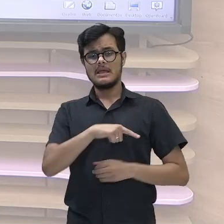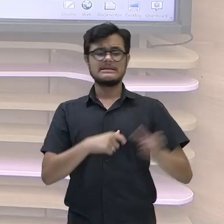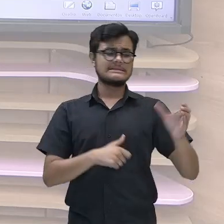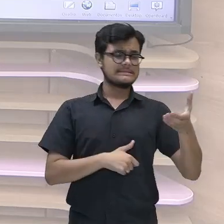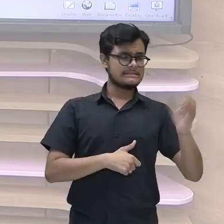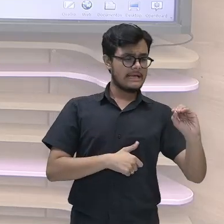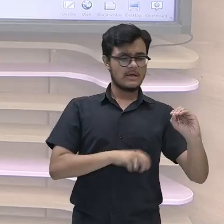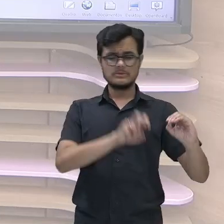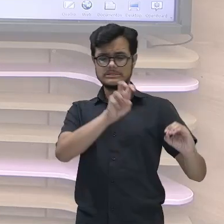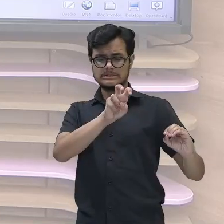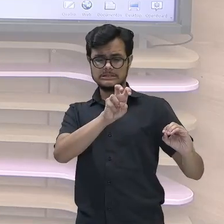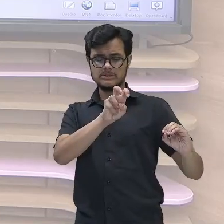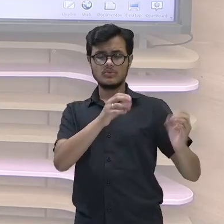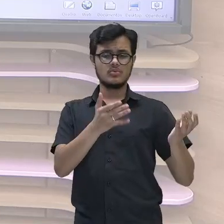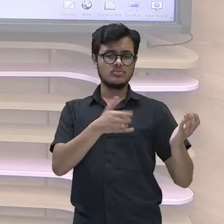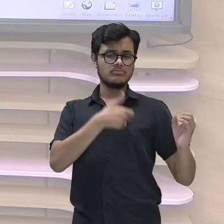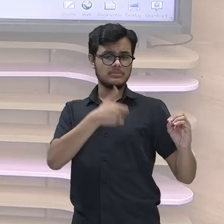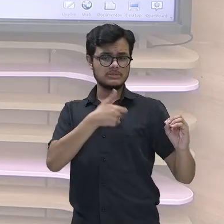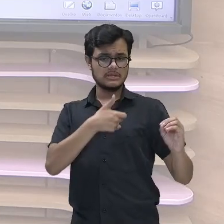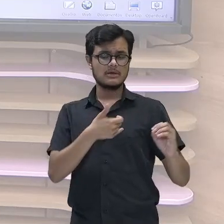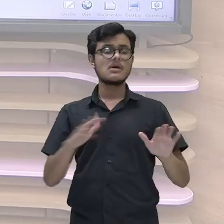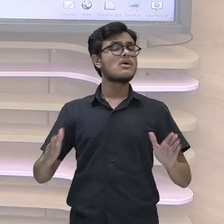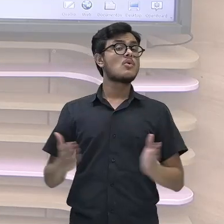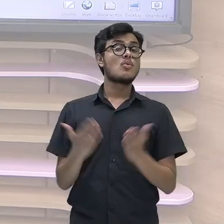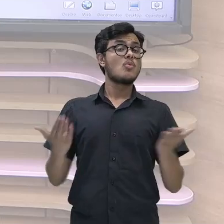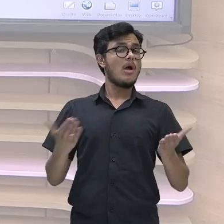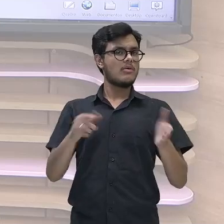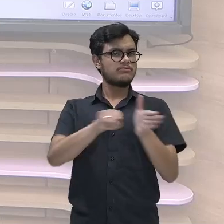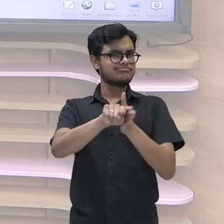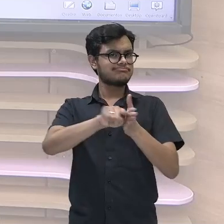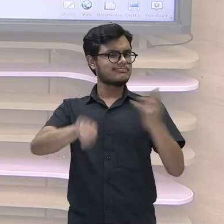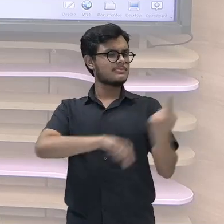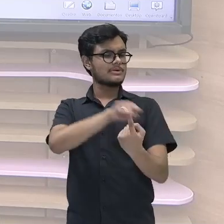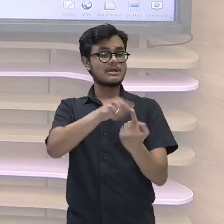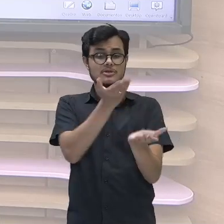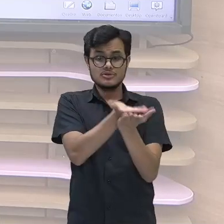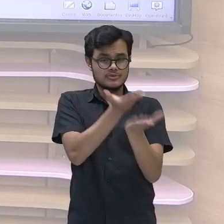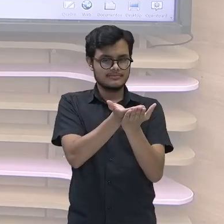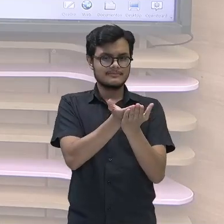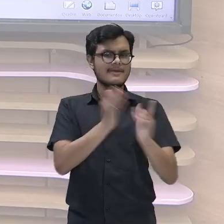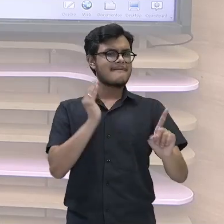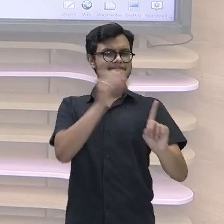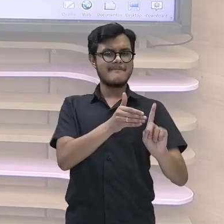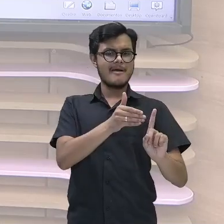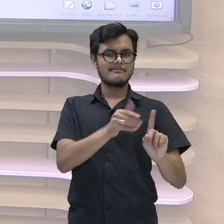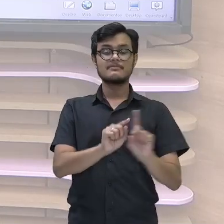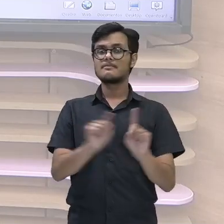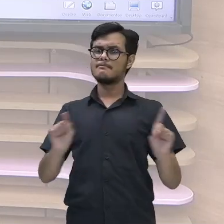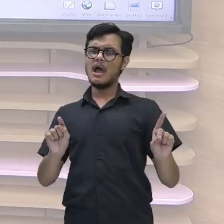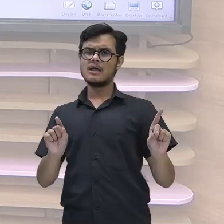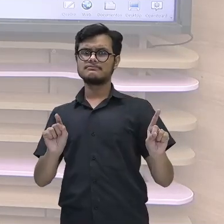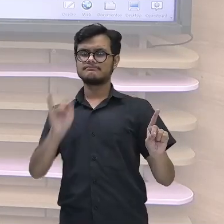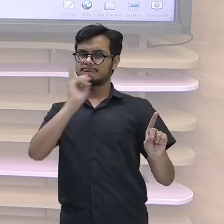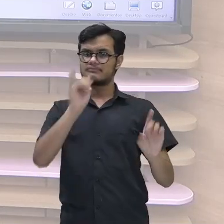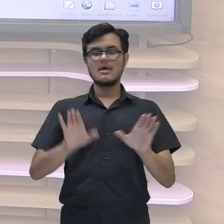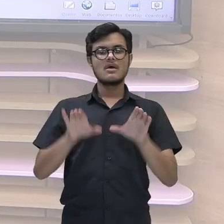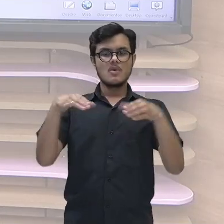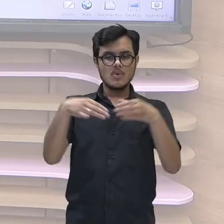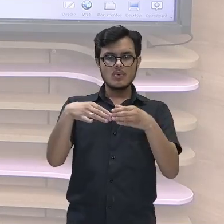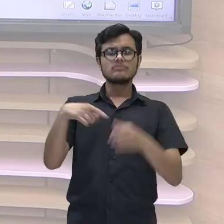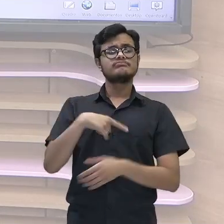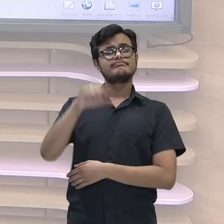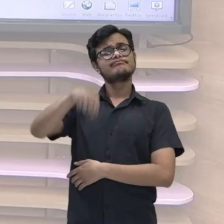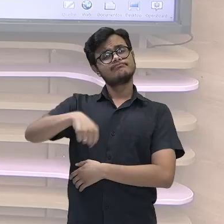5 anos, vai depender ali da informação, do elemento, do que ele está estudando. Mas, geralmente, os grupos, eles vêm agrupados